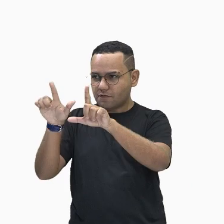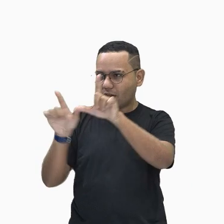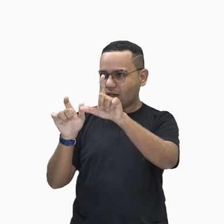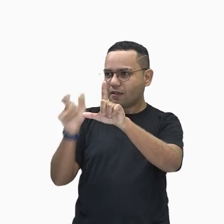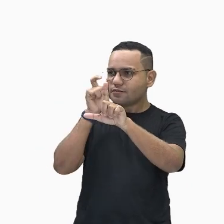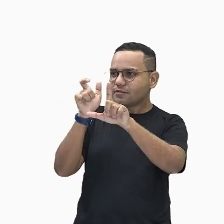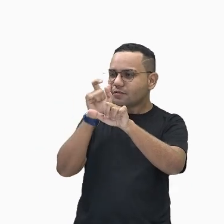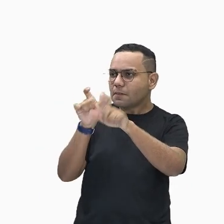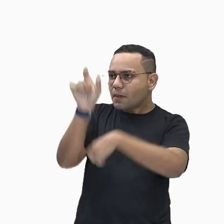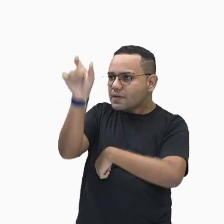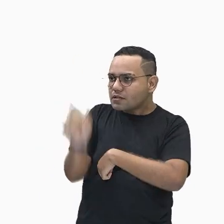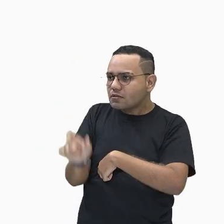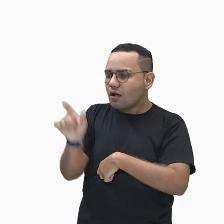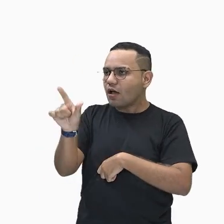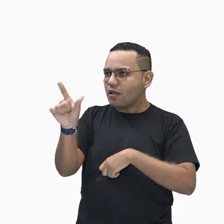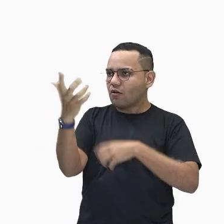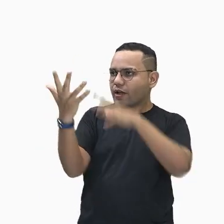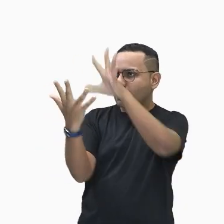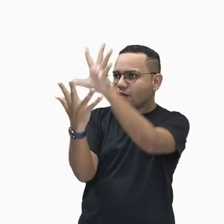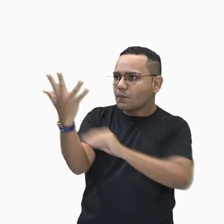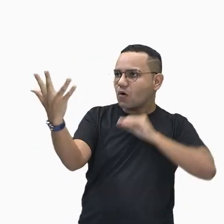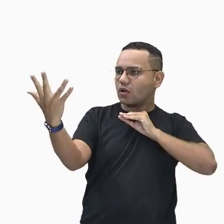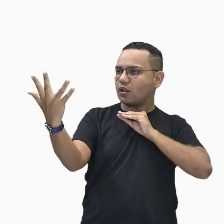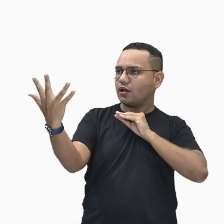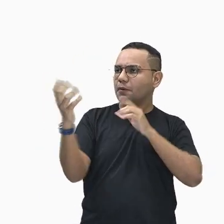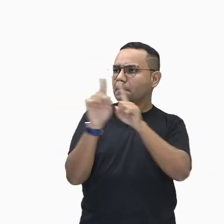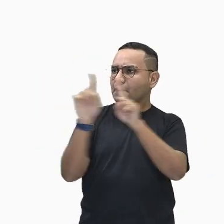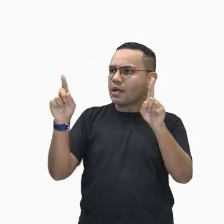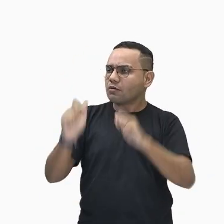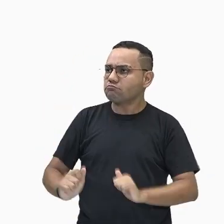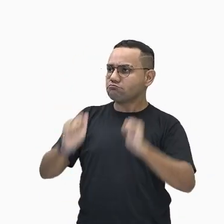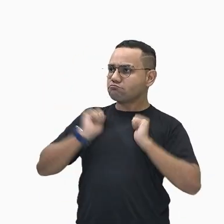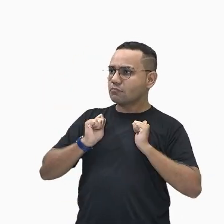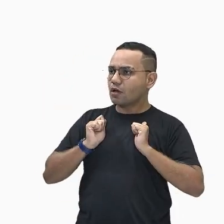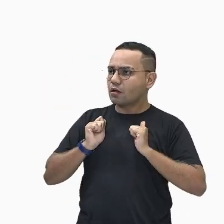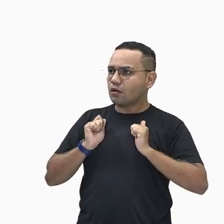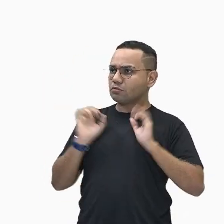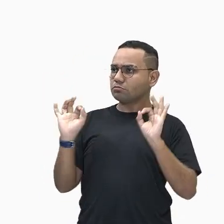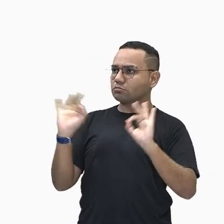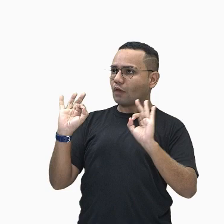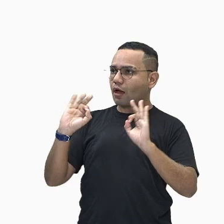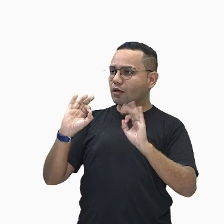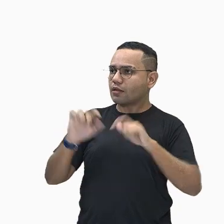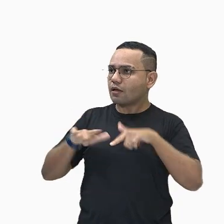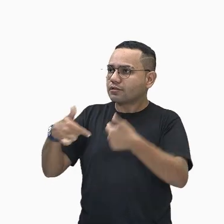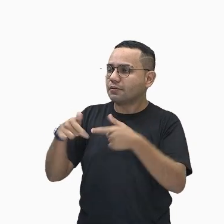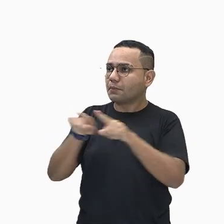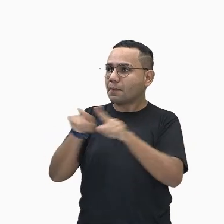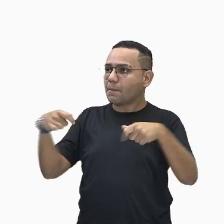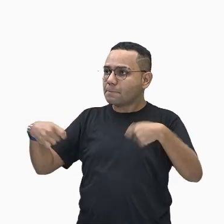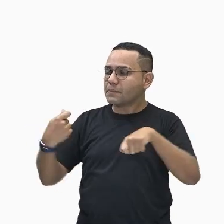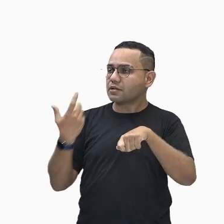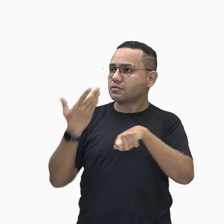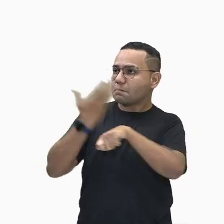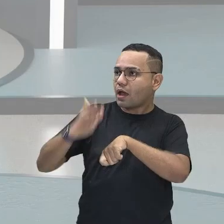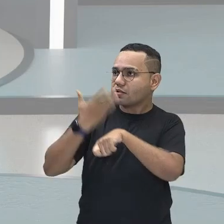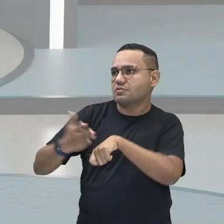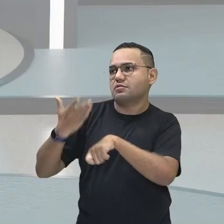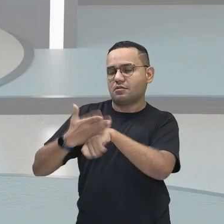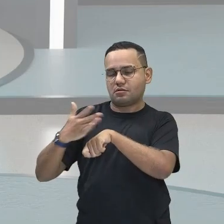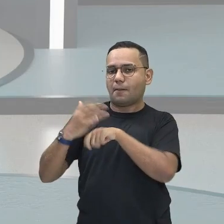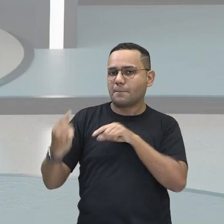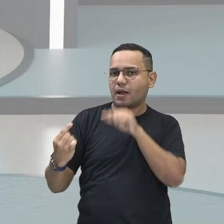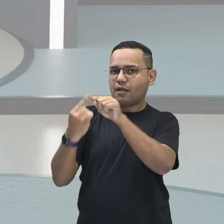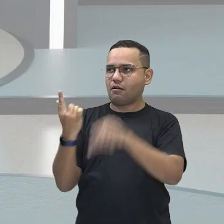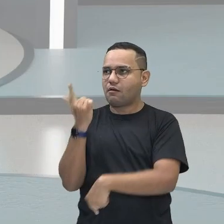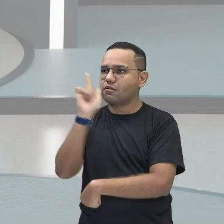deitado no sofá sem fazer nada eu preciso treinar eu preciso criar essa rotina de treino para mim nós precisamos